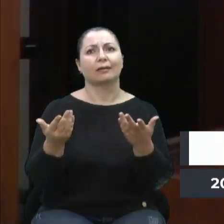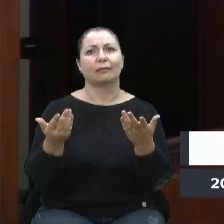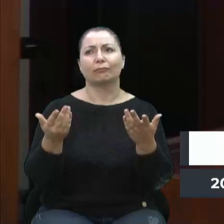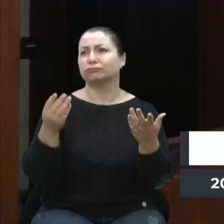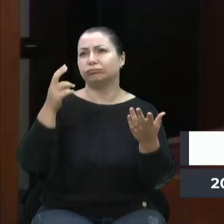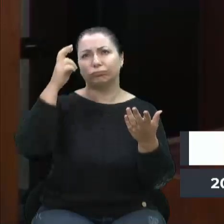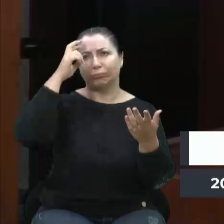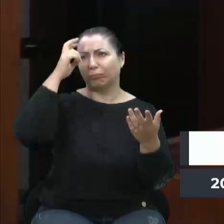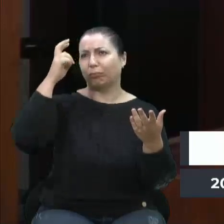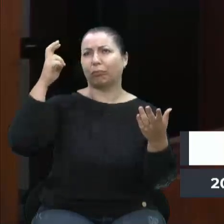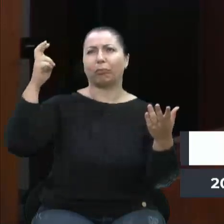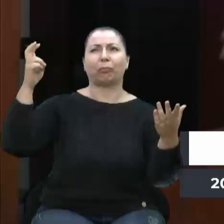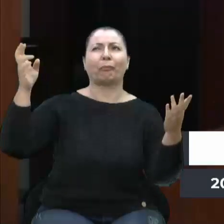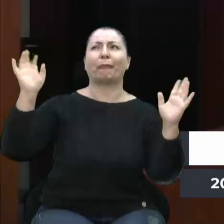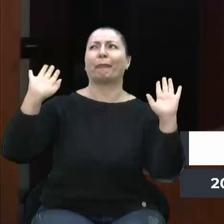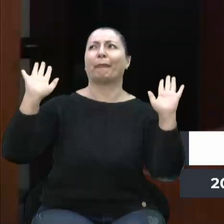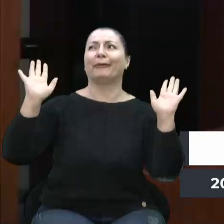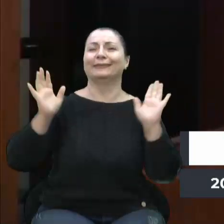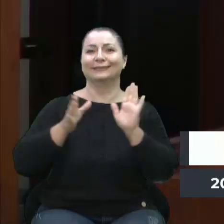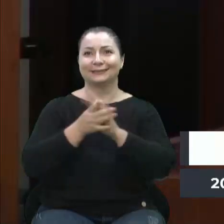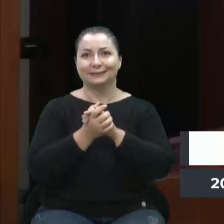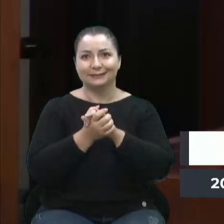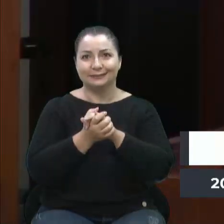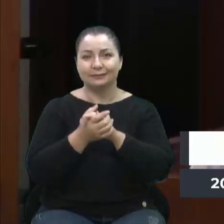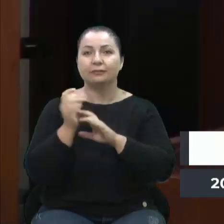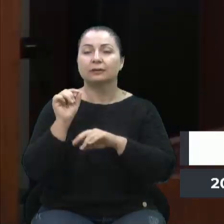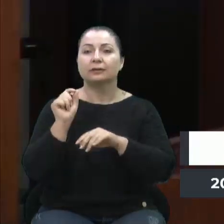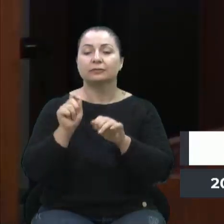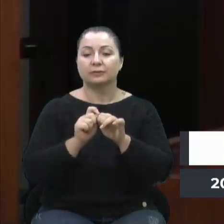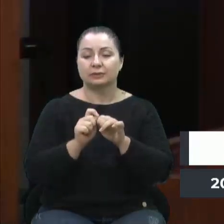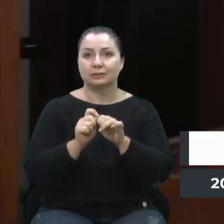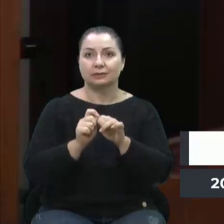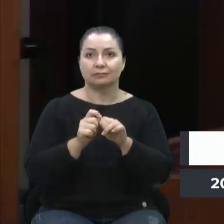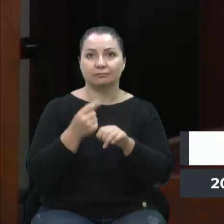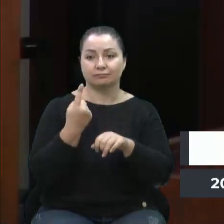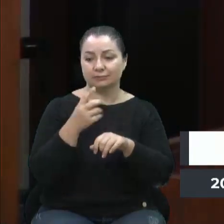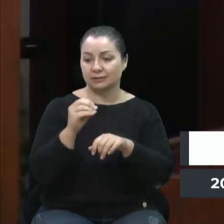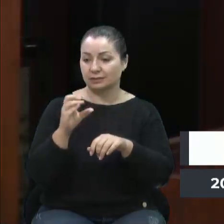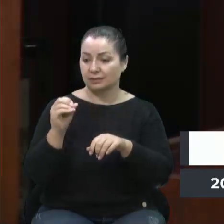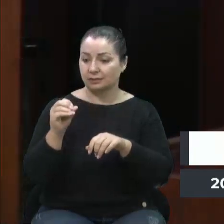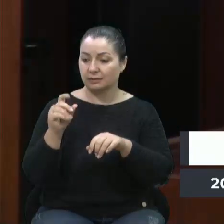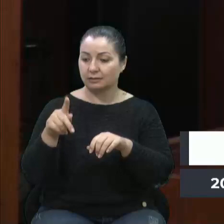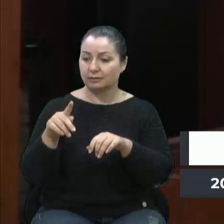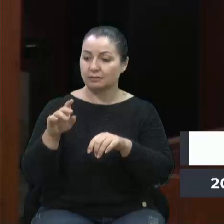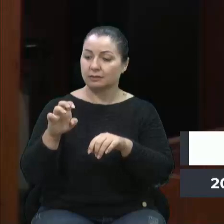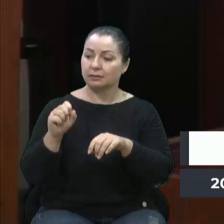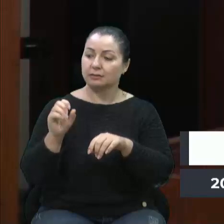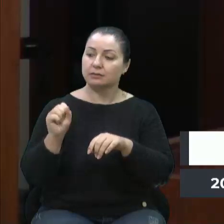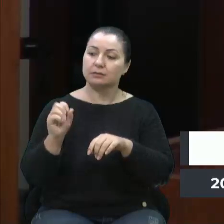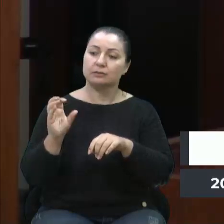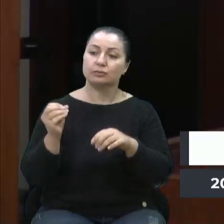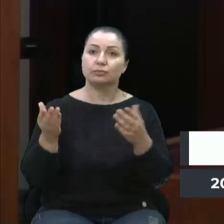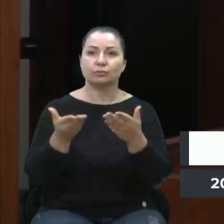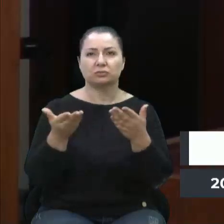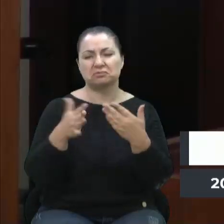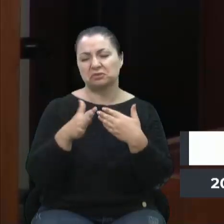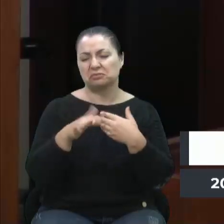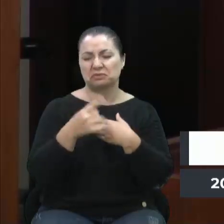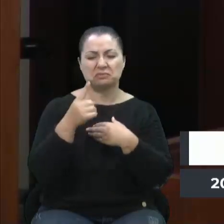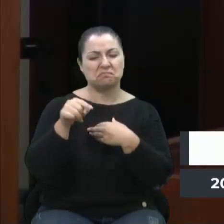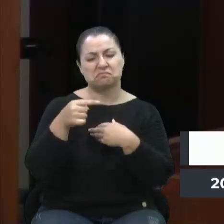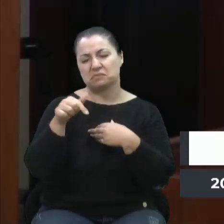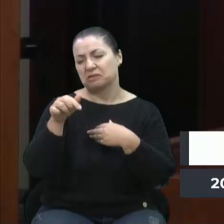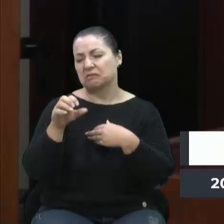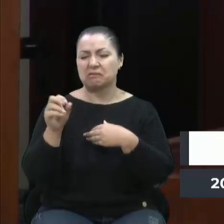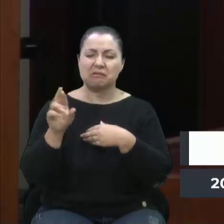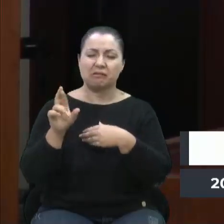inteligência inominável. O que eles vão pegar? 100 pesos hoje vale aproximadamente 1,70 mais ou menos.